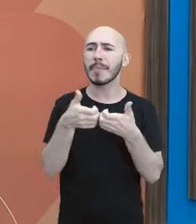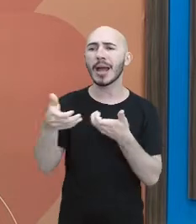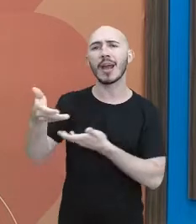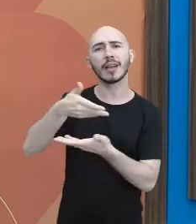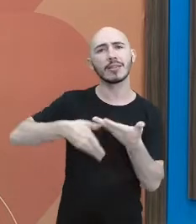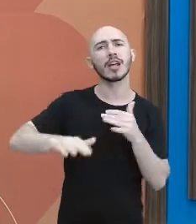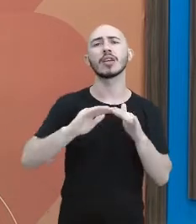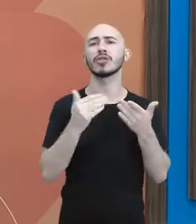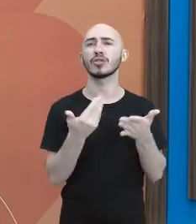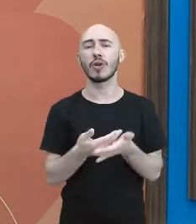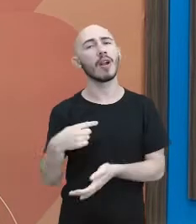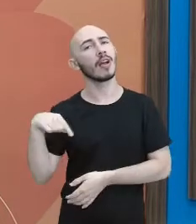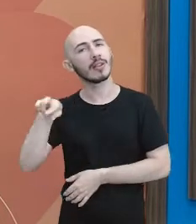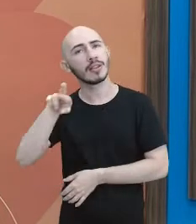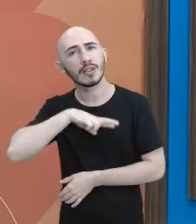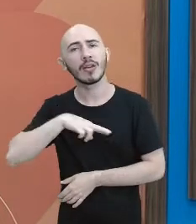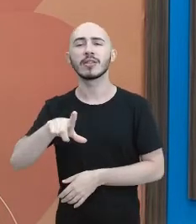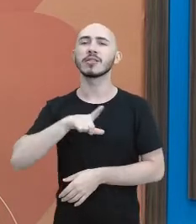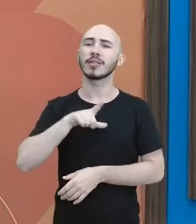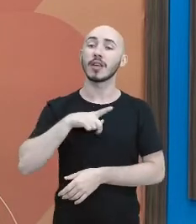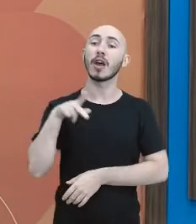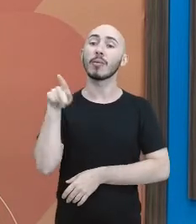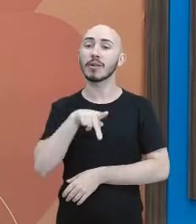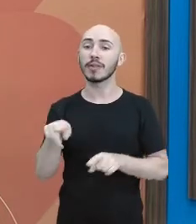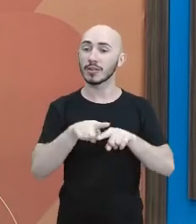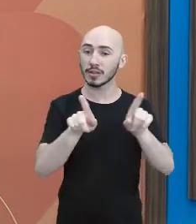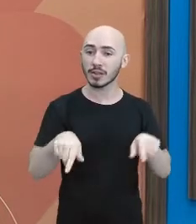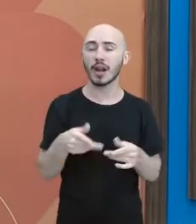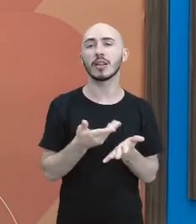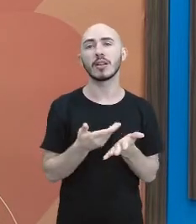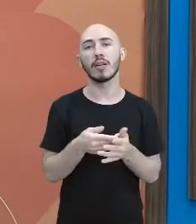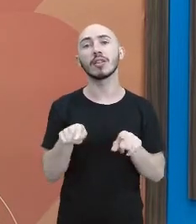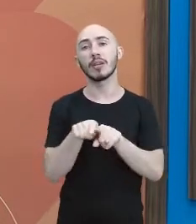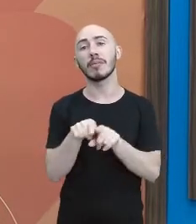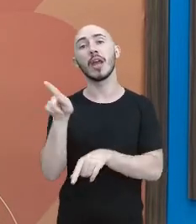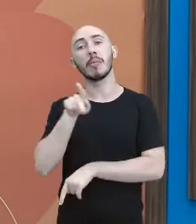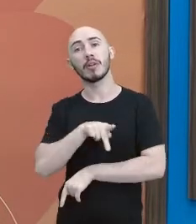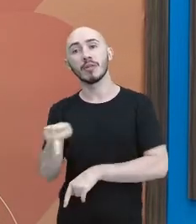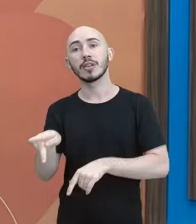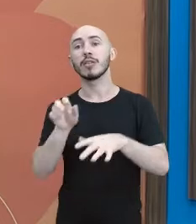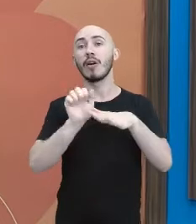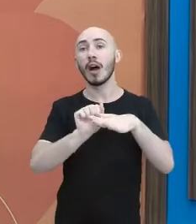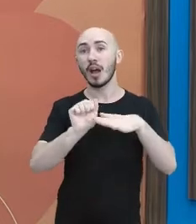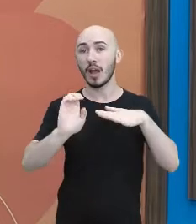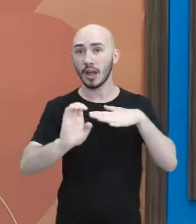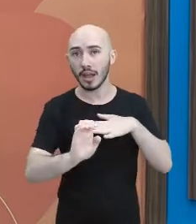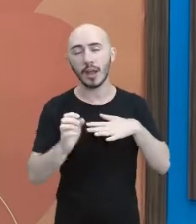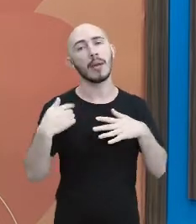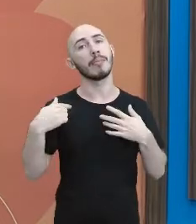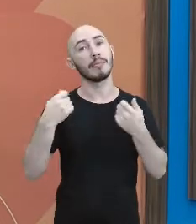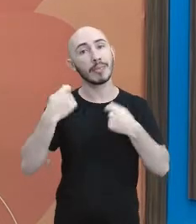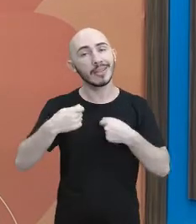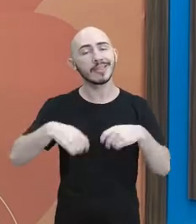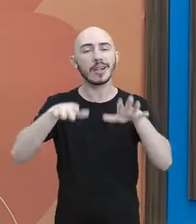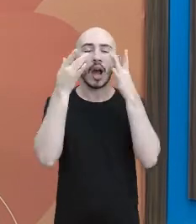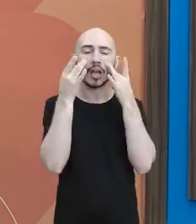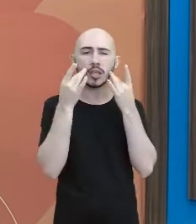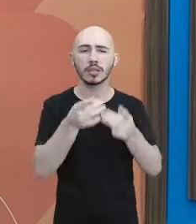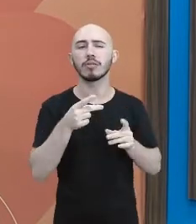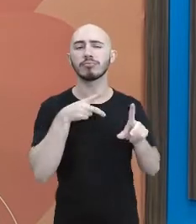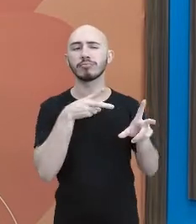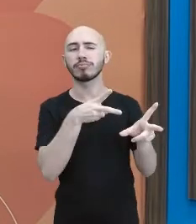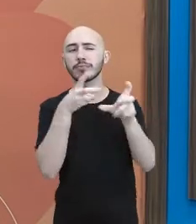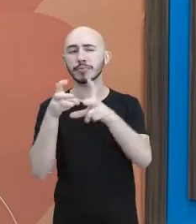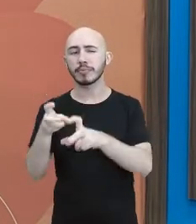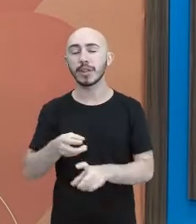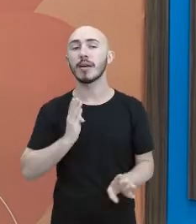nossas escolas. O professor da sala de aula e o professor do AEE tem que estar com um olhar bem apurado para identificar esses estudantes,